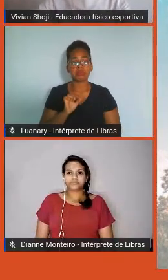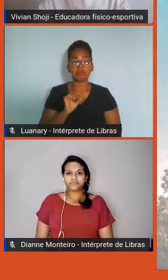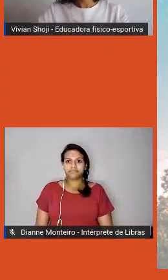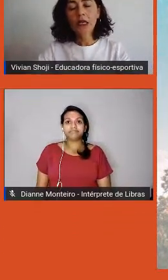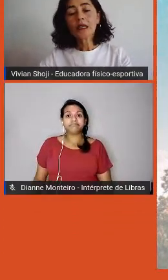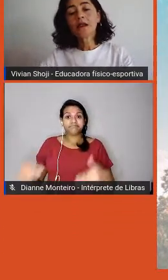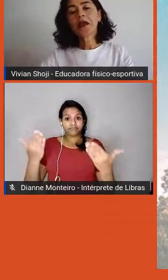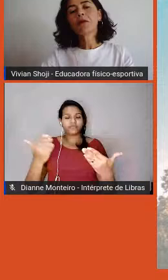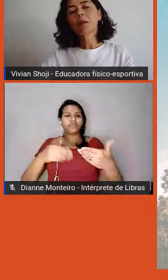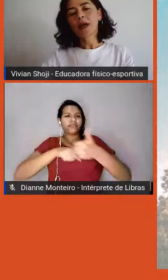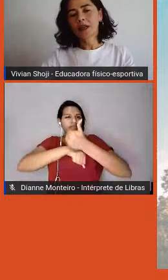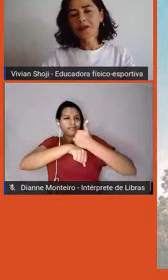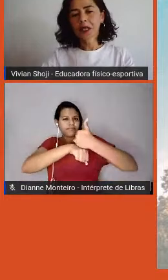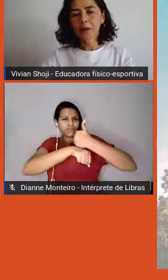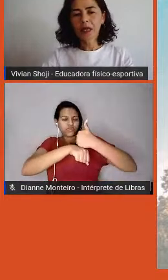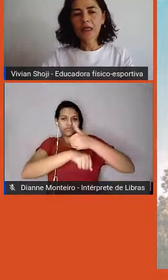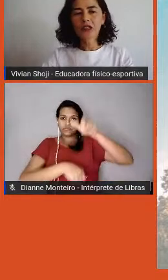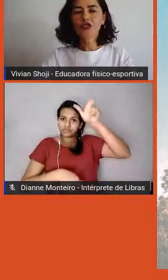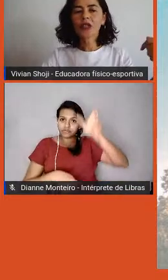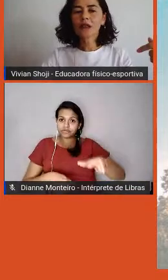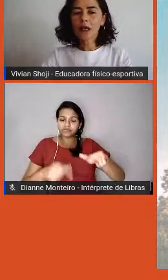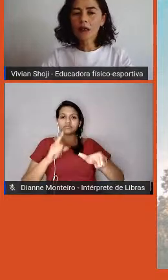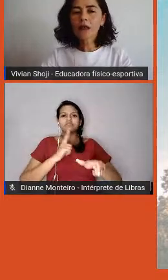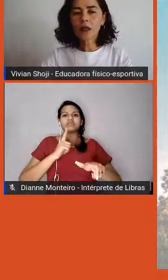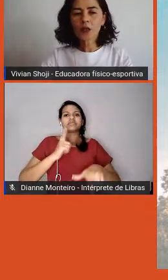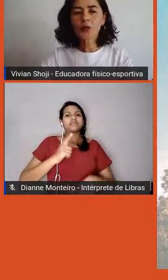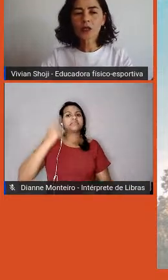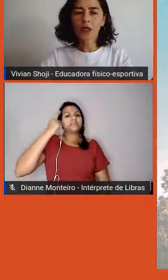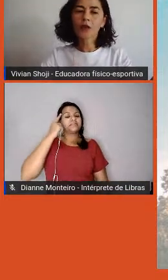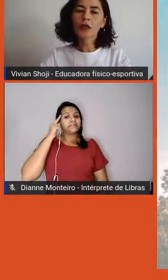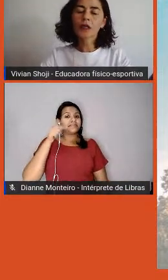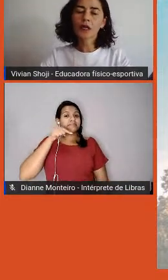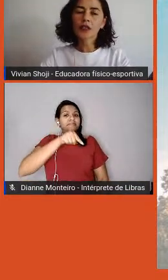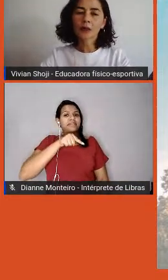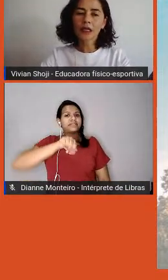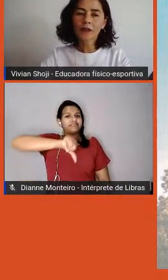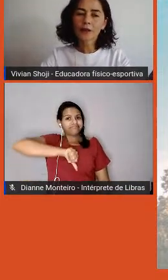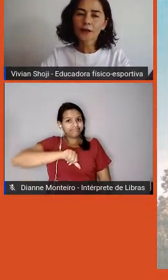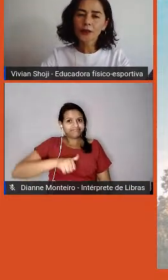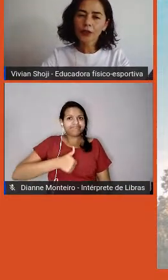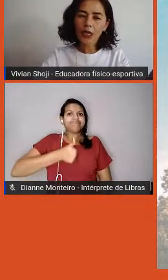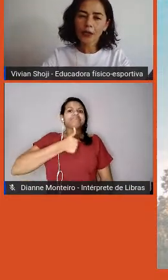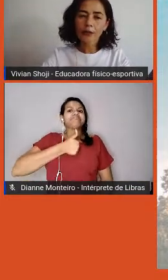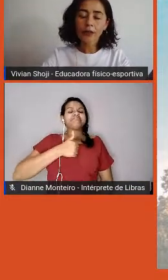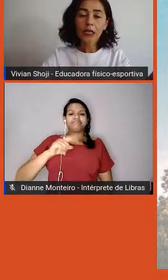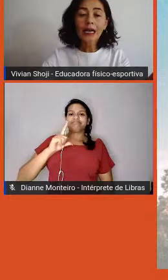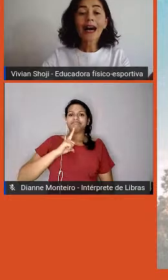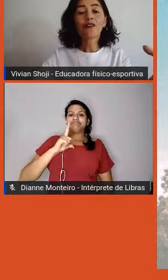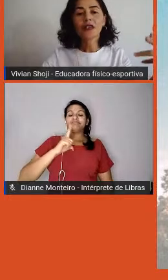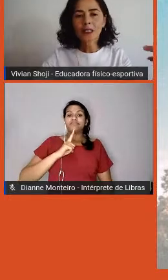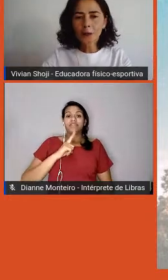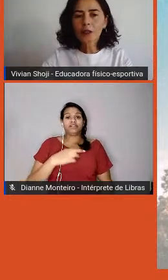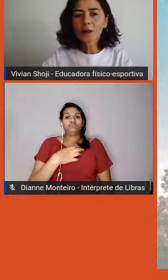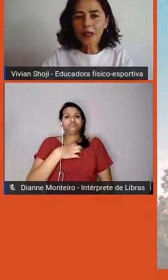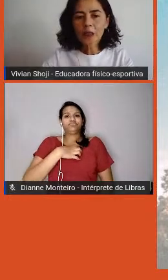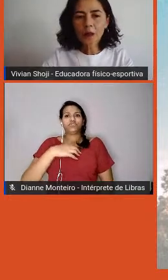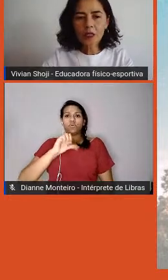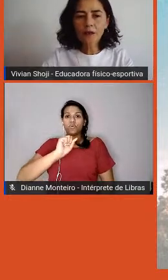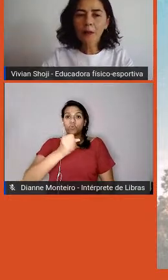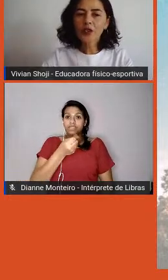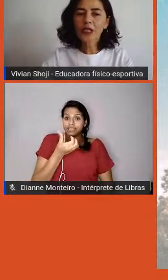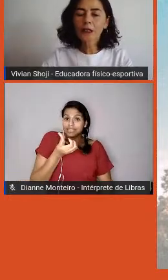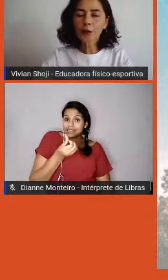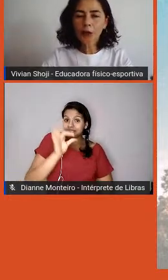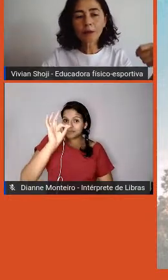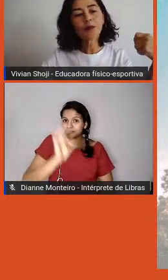dos profissionais tem um impacto na empresa de 86% nesse engajamento do funcionário, afetando também